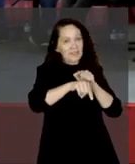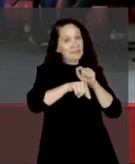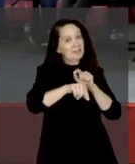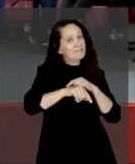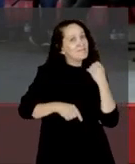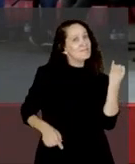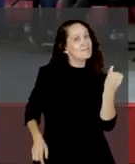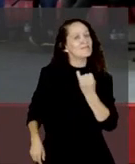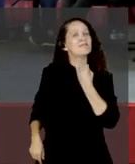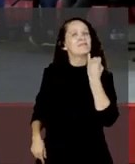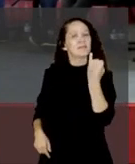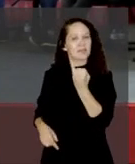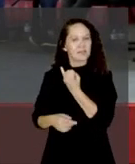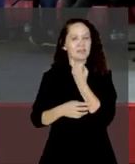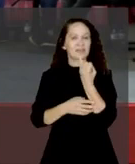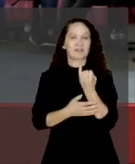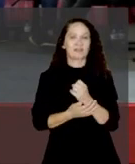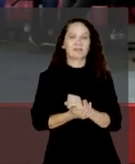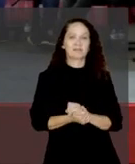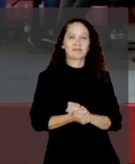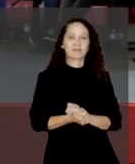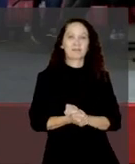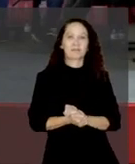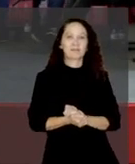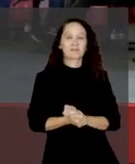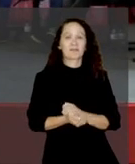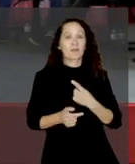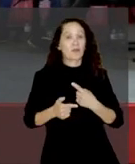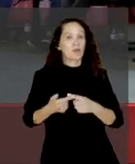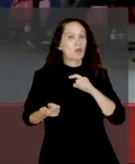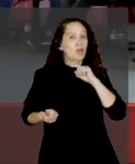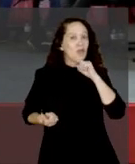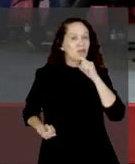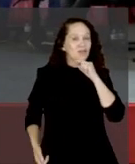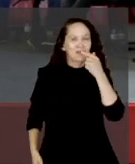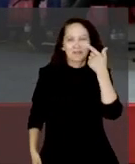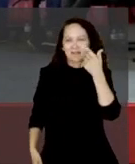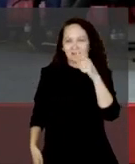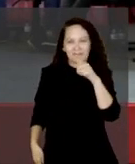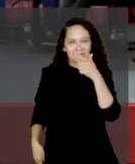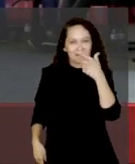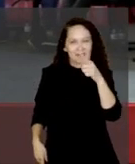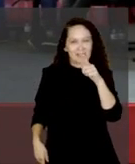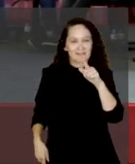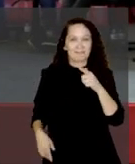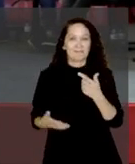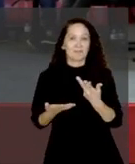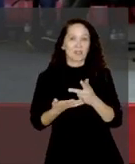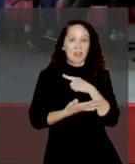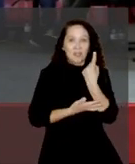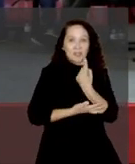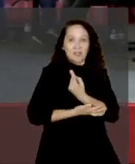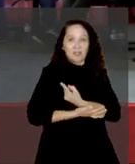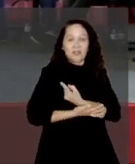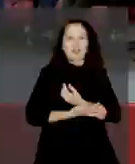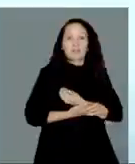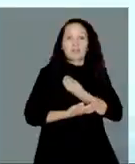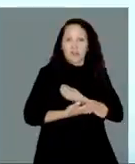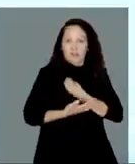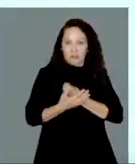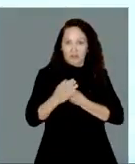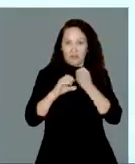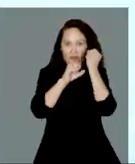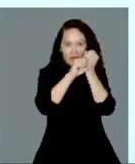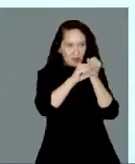nome de todos os trabalhadores brasileiros, conseguiram construir. E foi aqui em que se